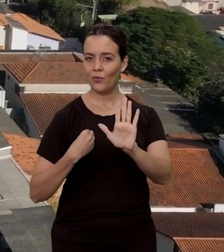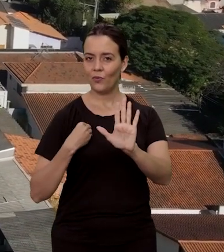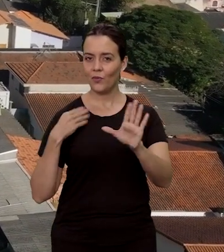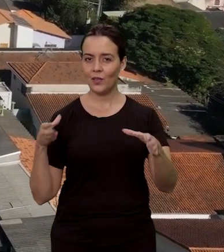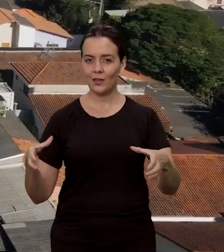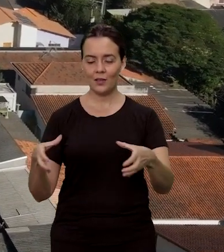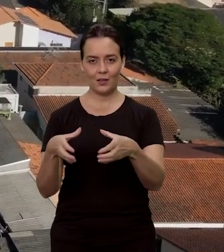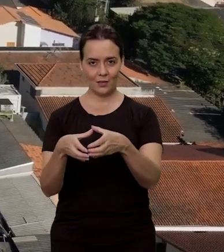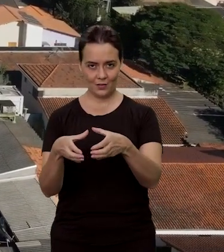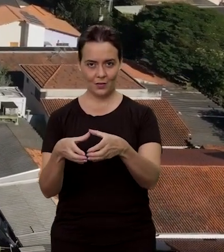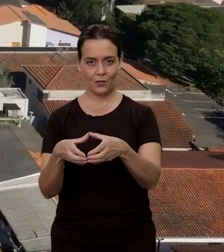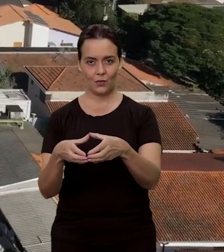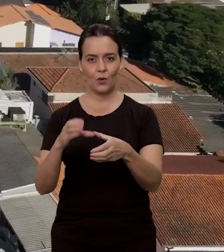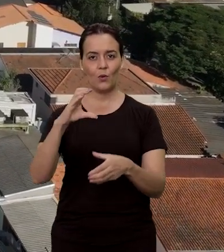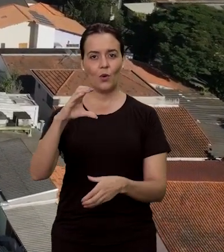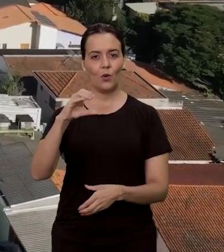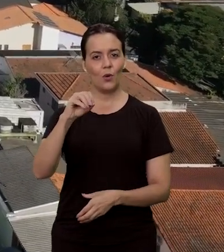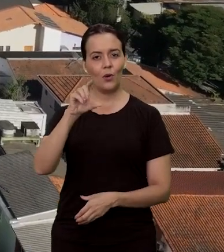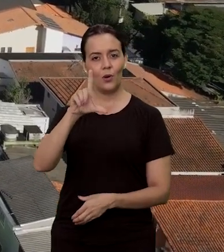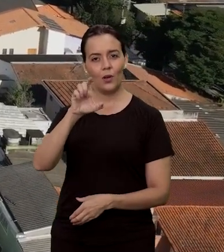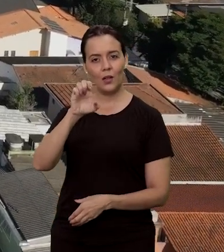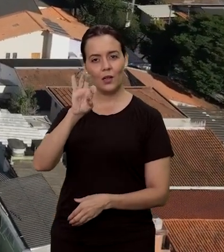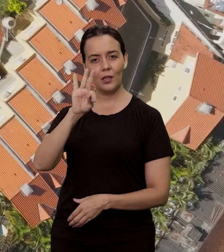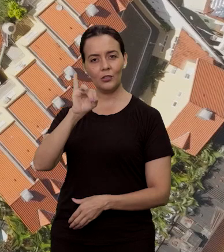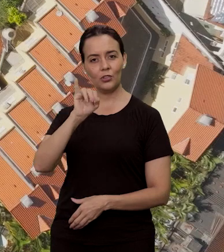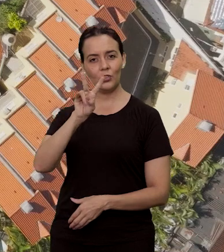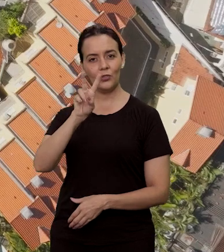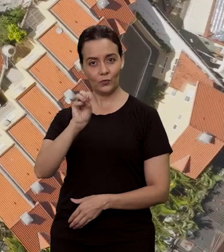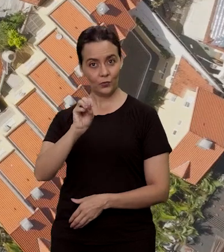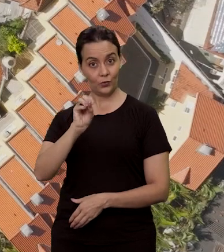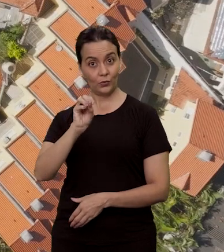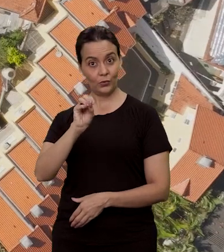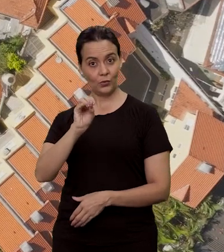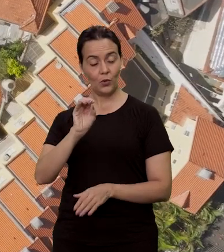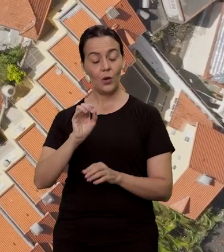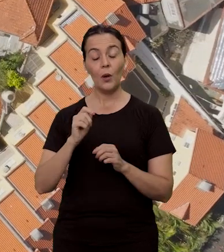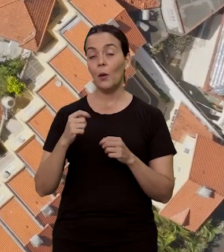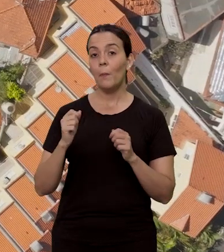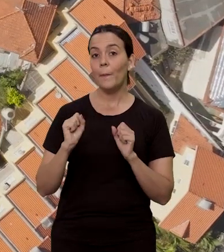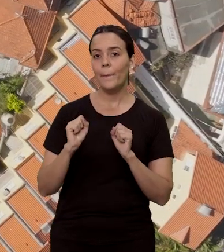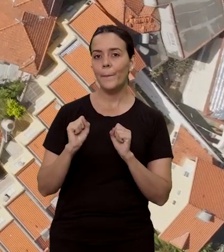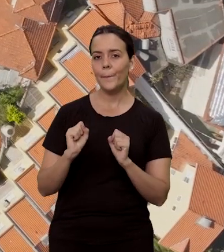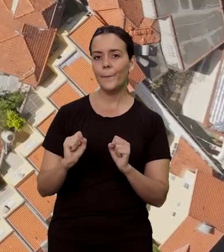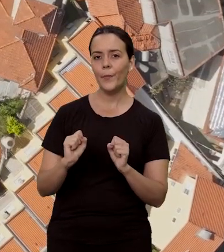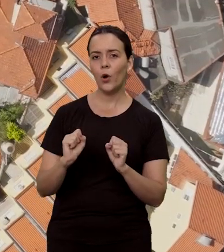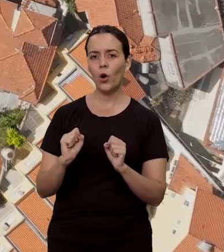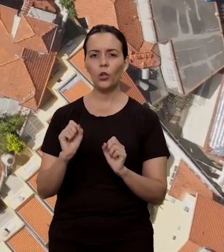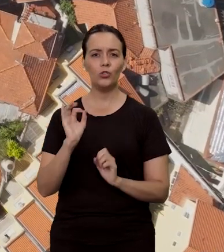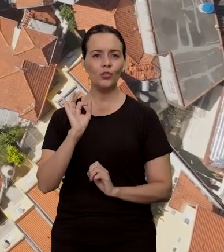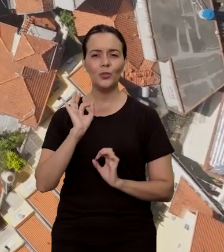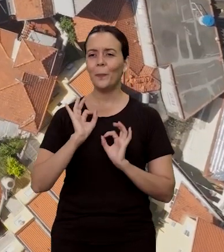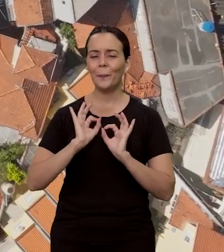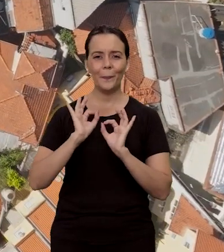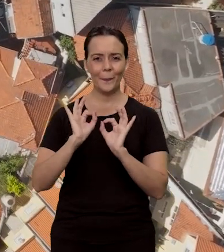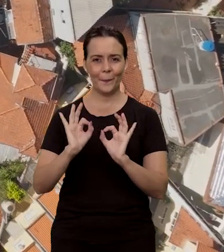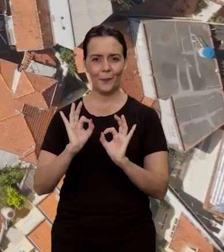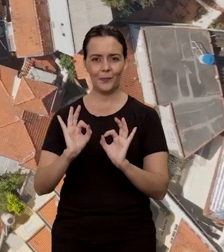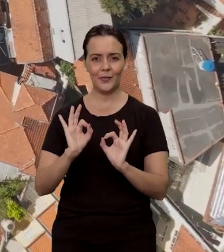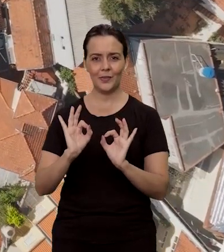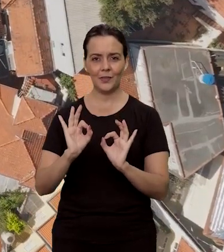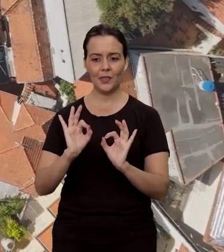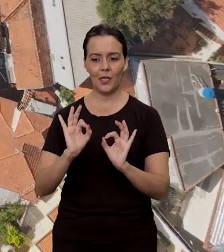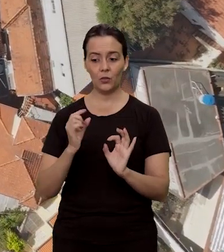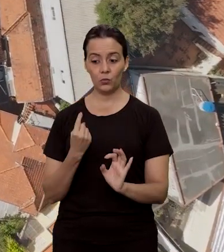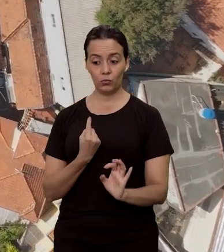está negando o fundamental, o essencial, que é a individuação de um